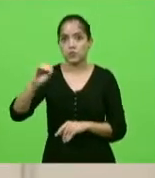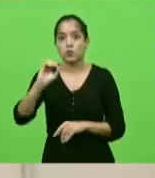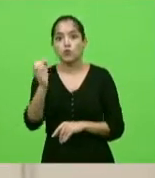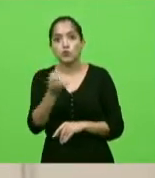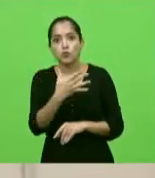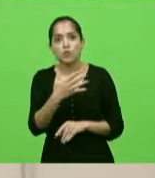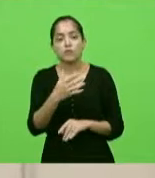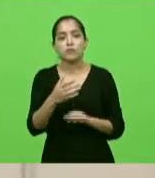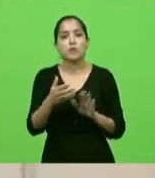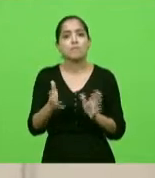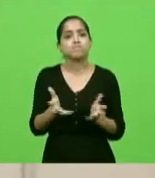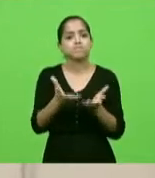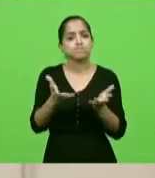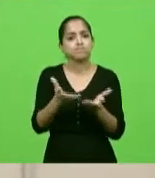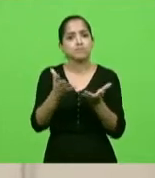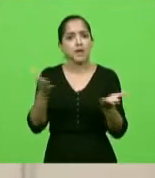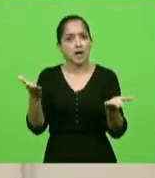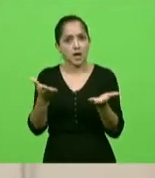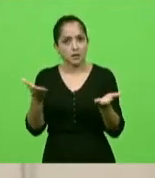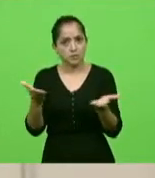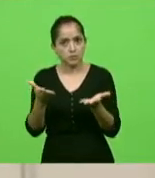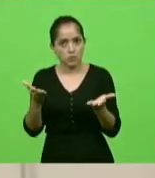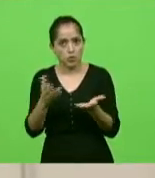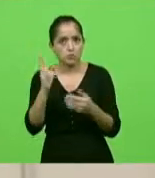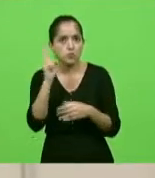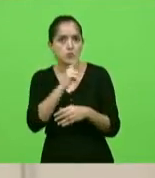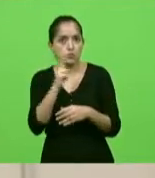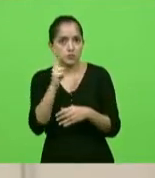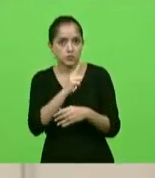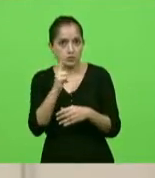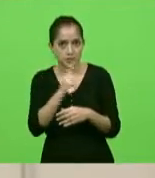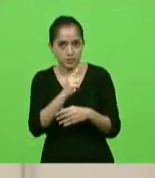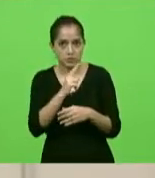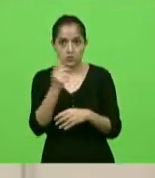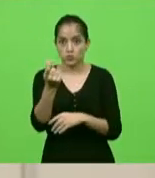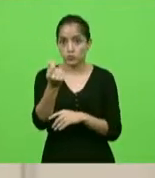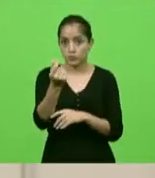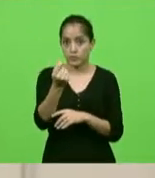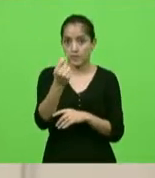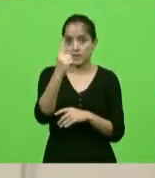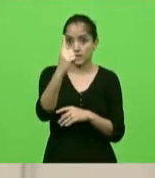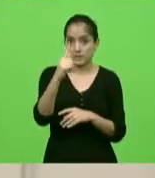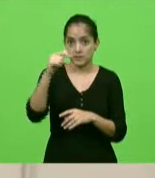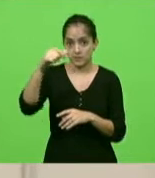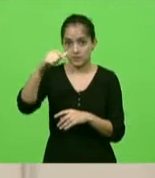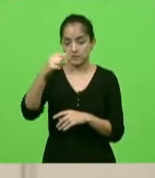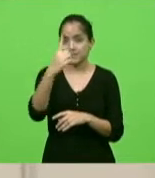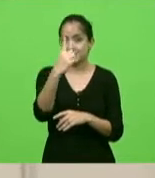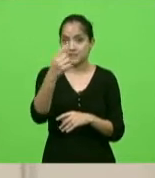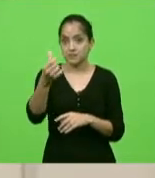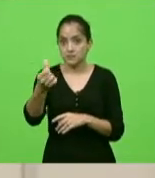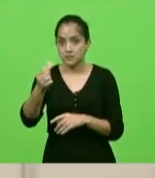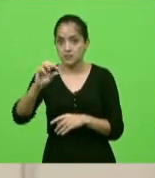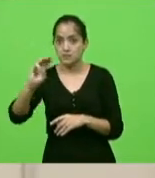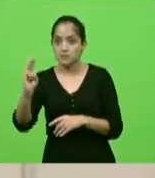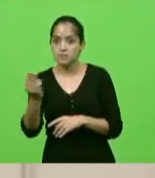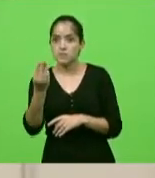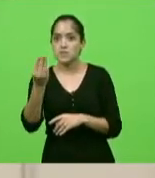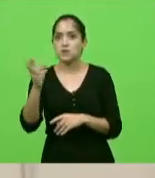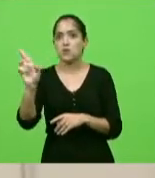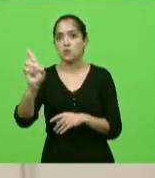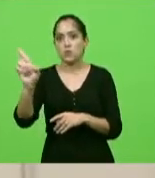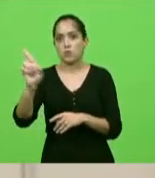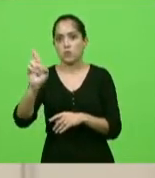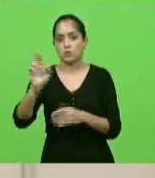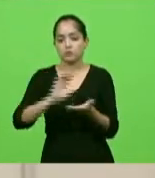impulsionamento, agora para empenho urgente nos valores de 16 milhões e 500 mil a